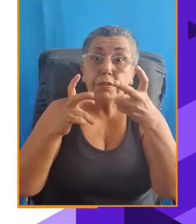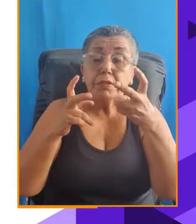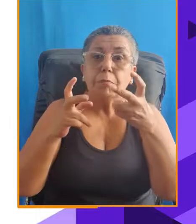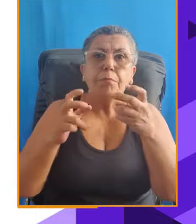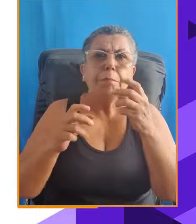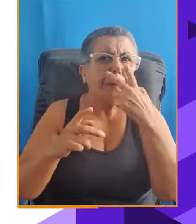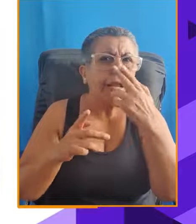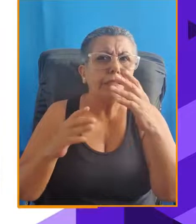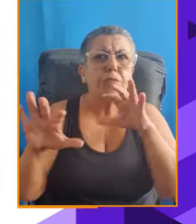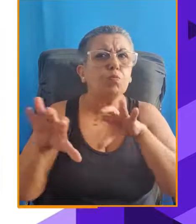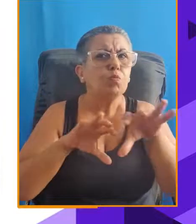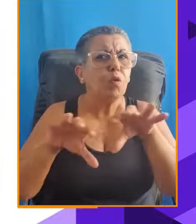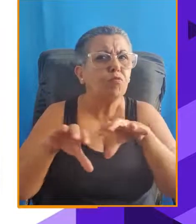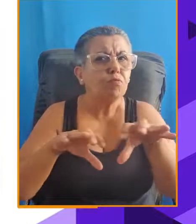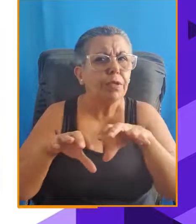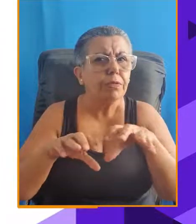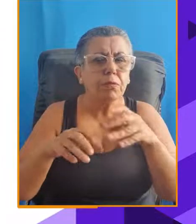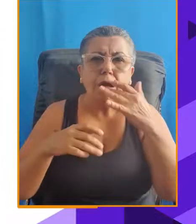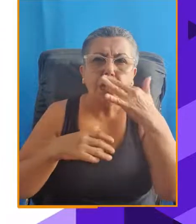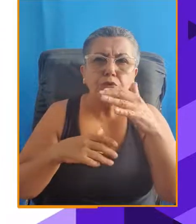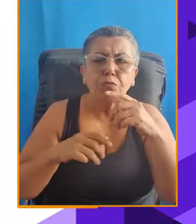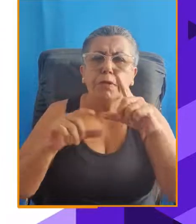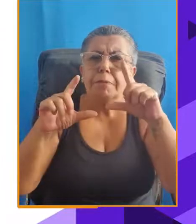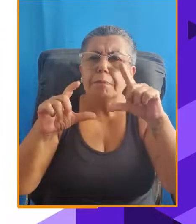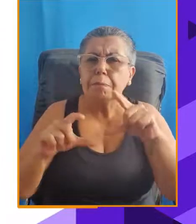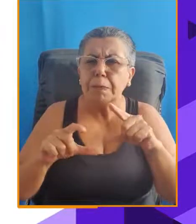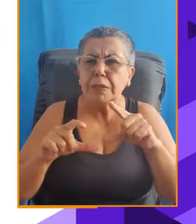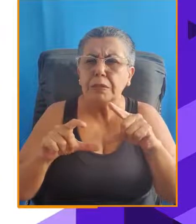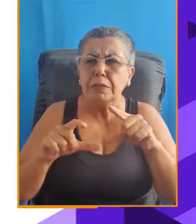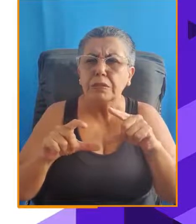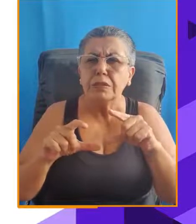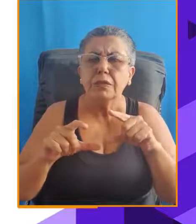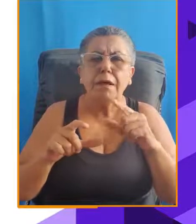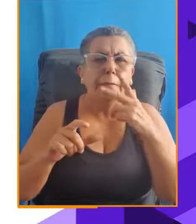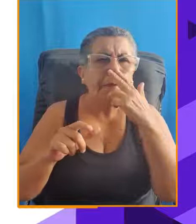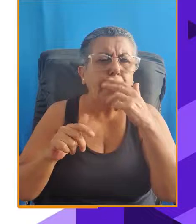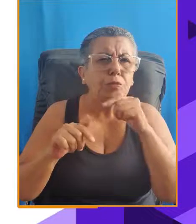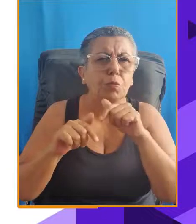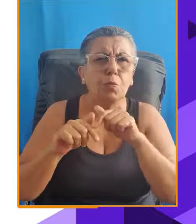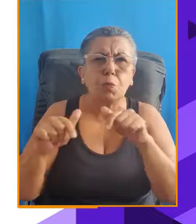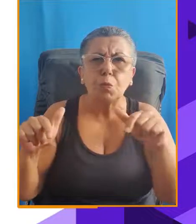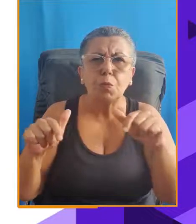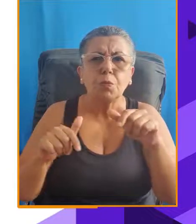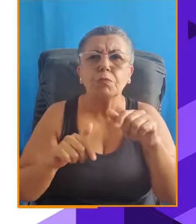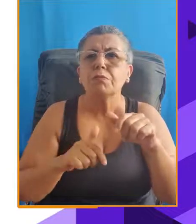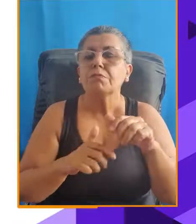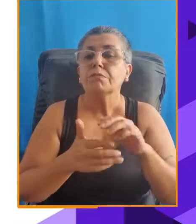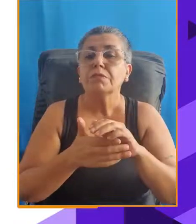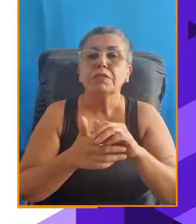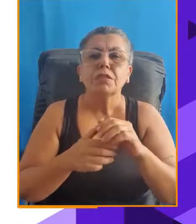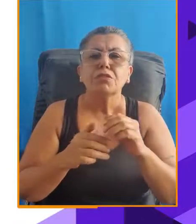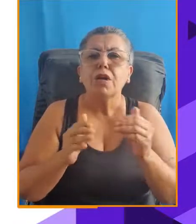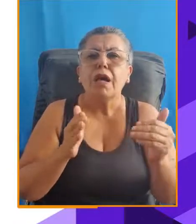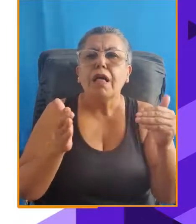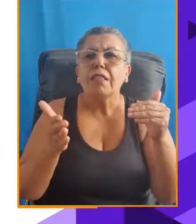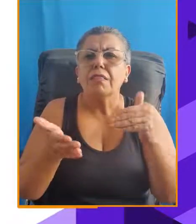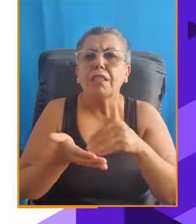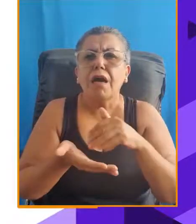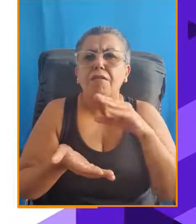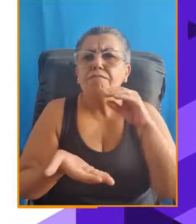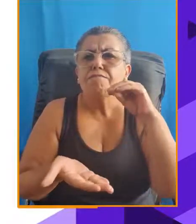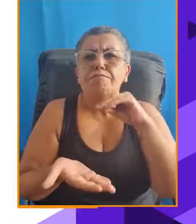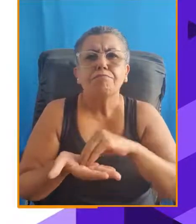movimento. As cores menos saturadas levam à neutralidade cromática, chegando à ausência de